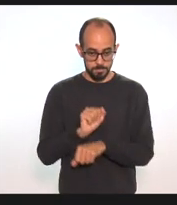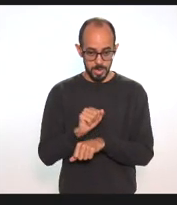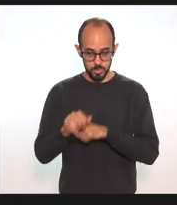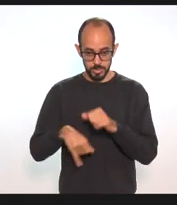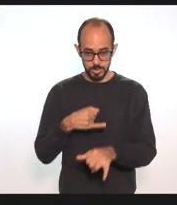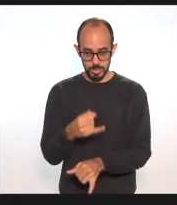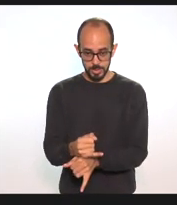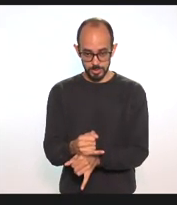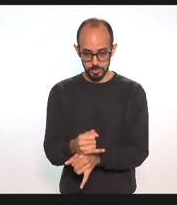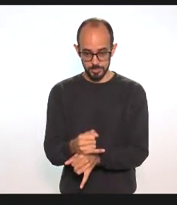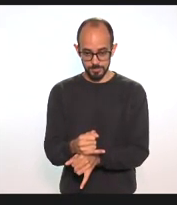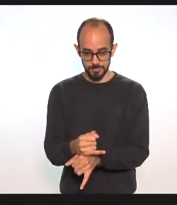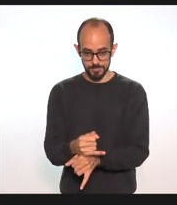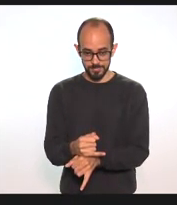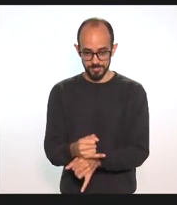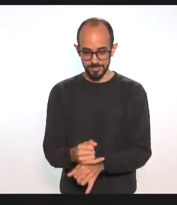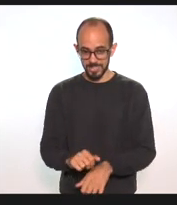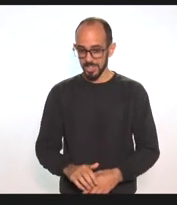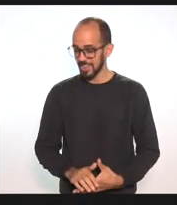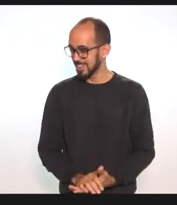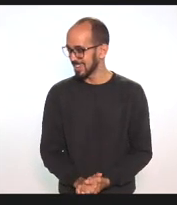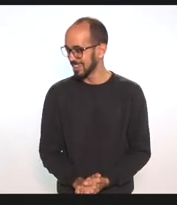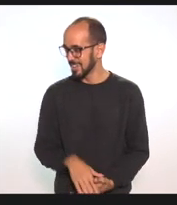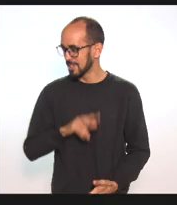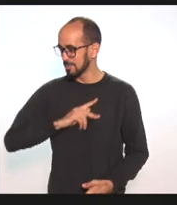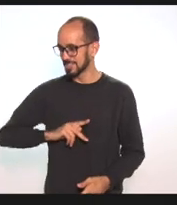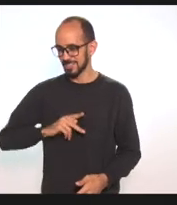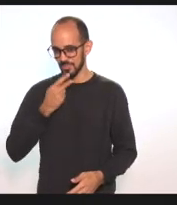Ficou mais bonito assim, deputado Carlos.